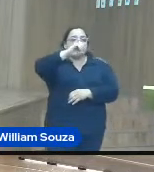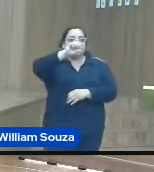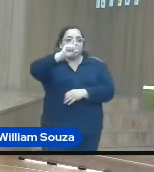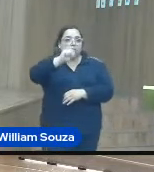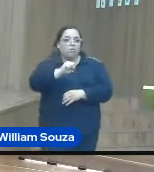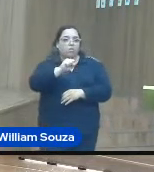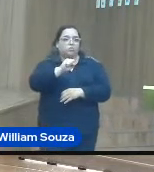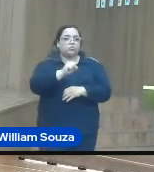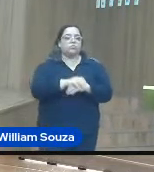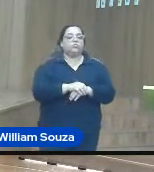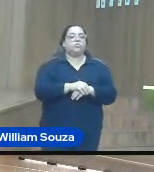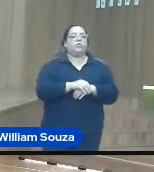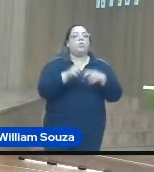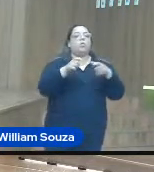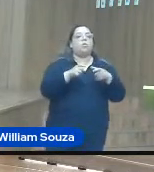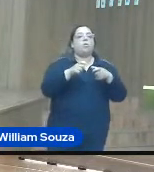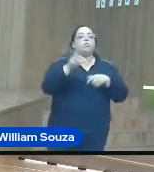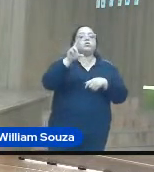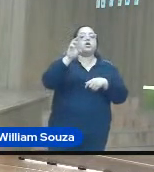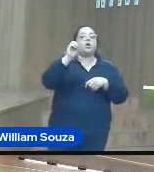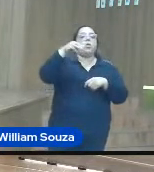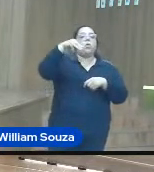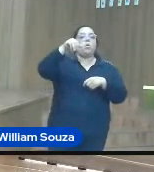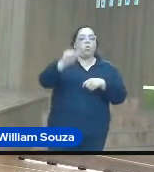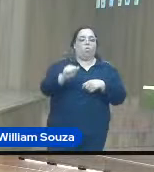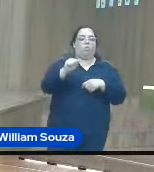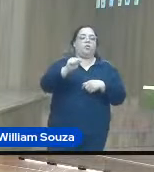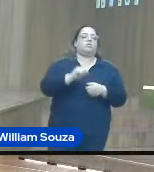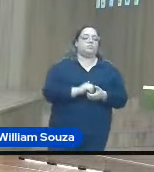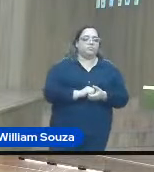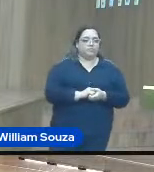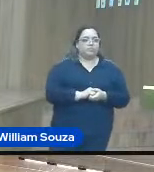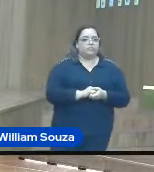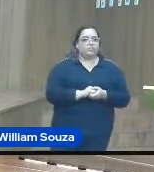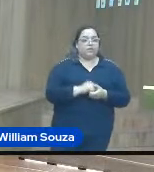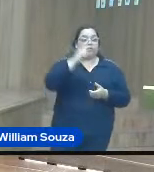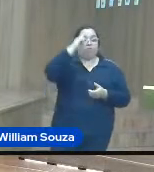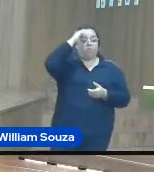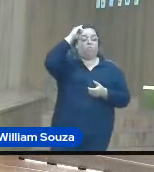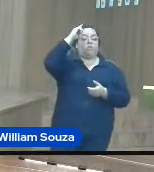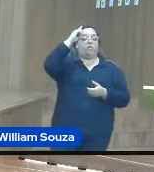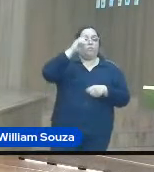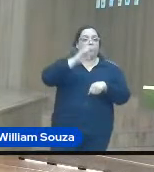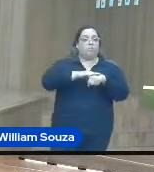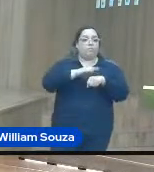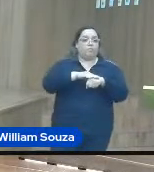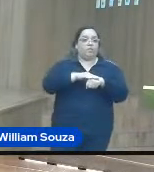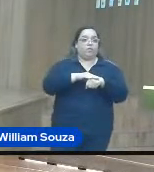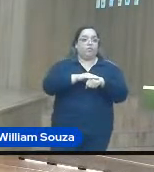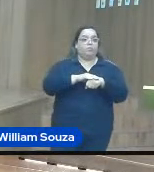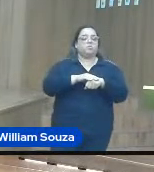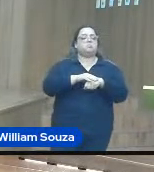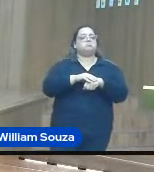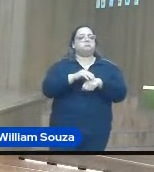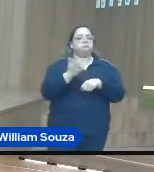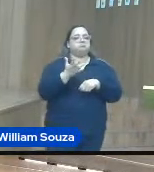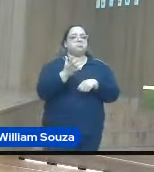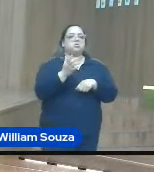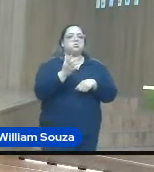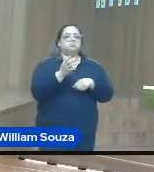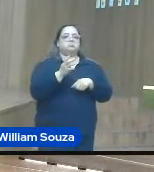presidente. Então, para você ver uma ideia do momento, uma Europa rica,